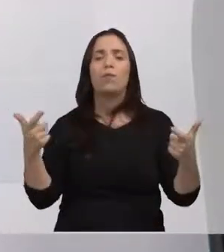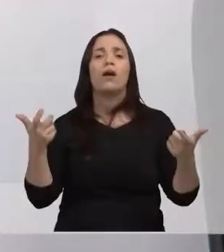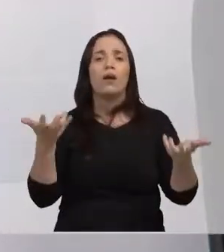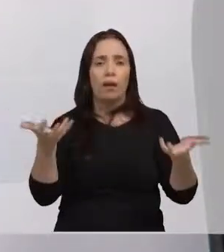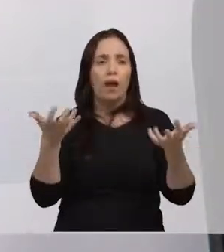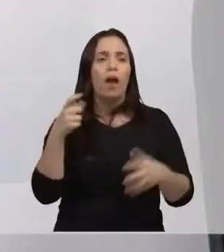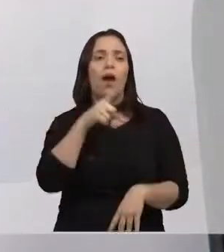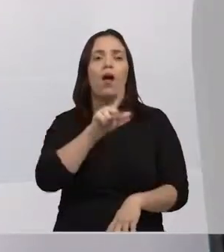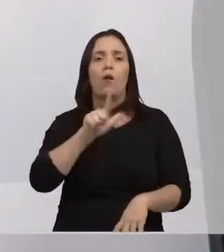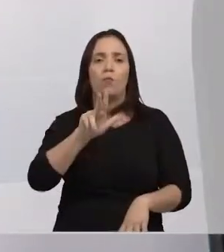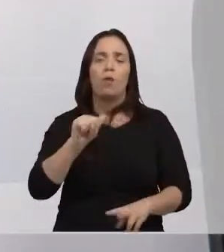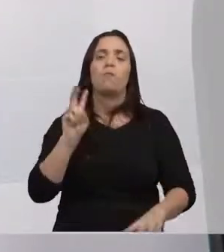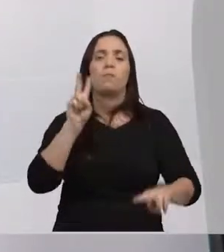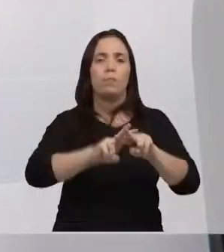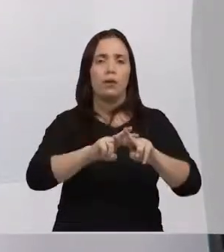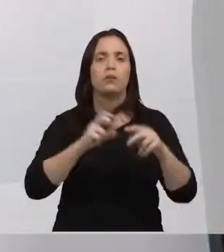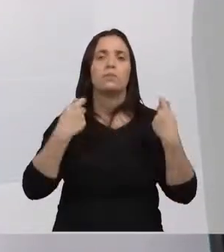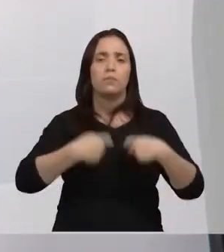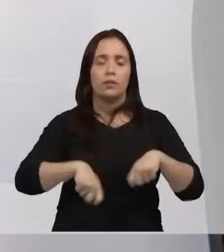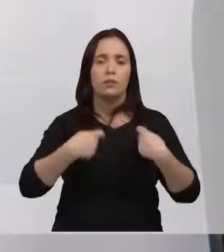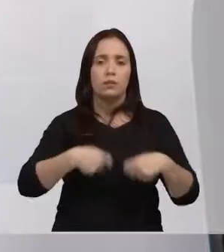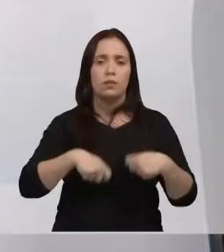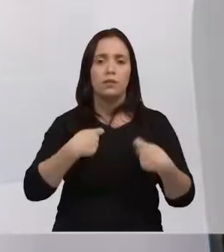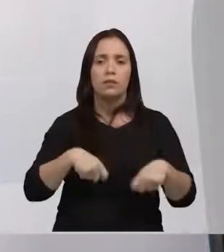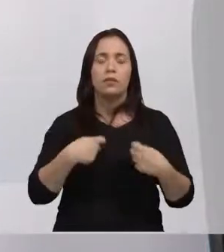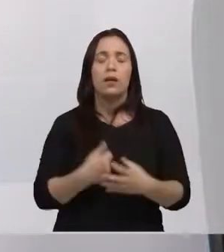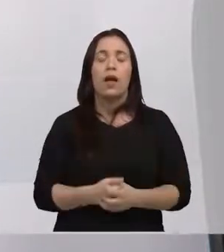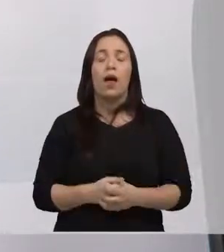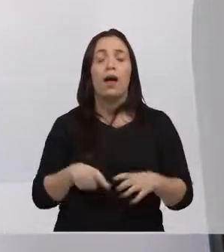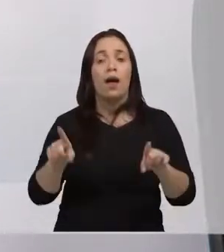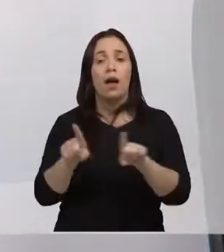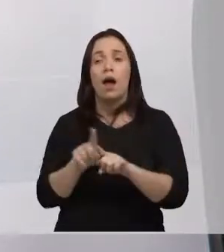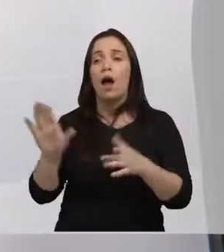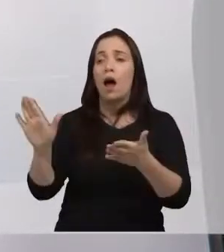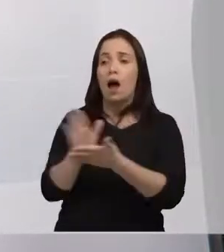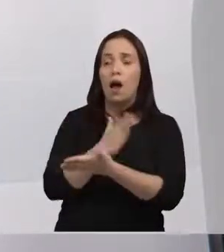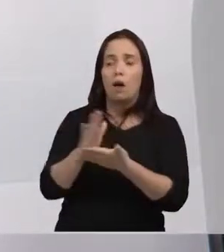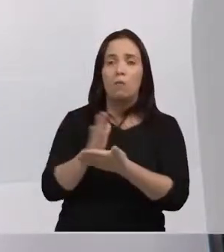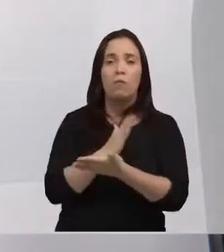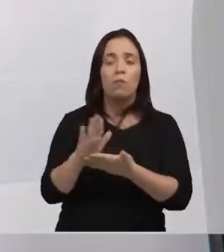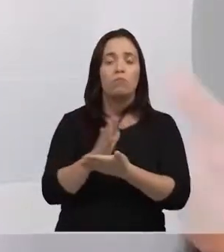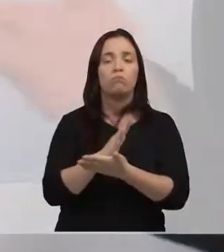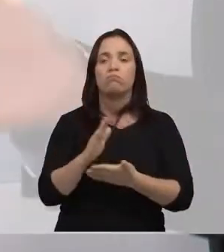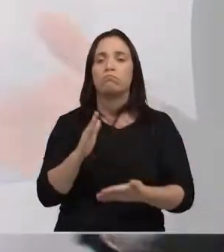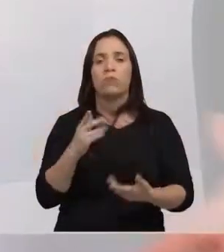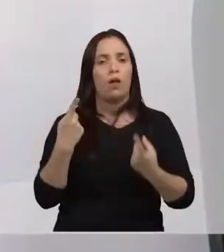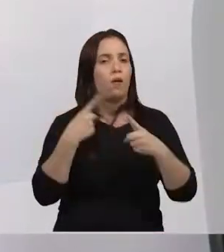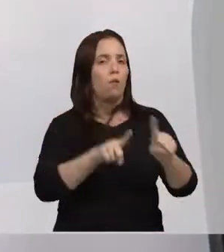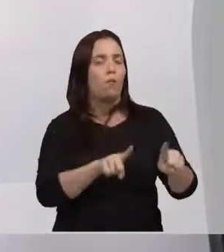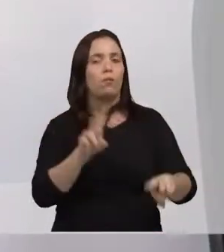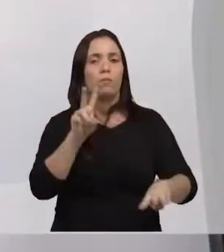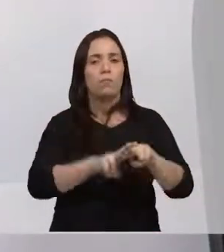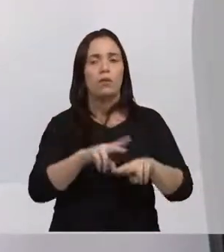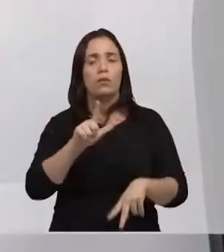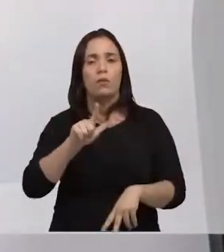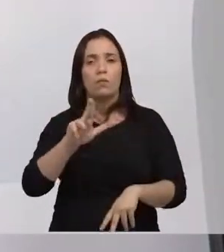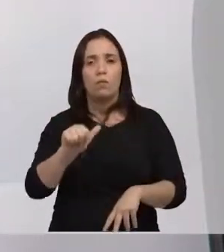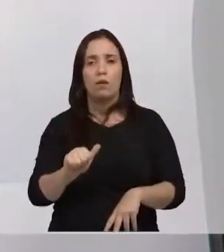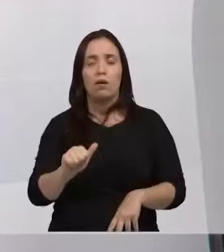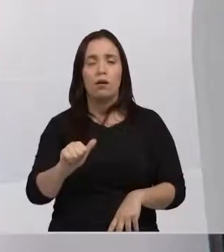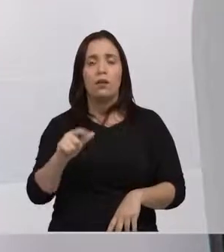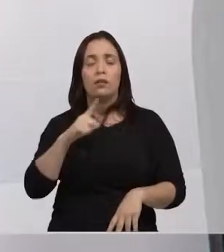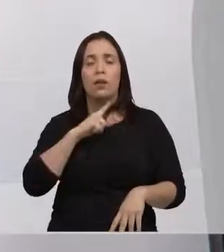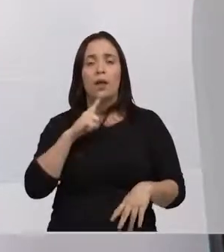da prisão do Lula, tá certo? Um terço ainda se mantém contra a prisão do Lula, que representa quase o mesmo